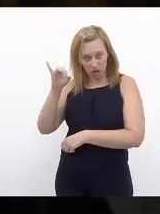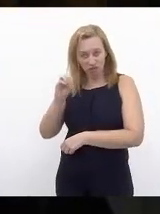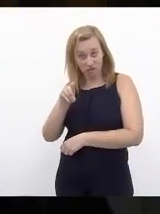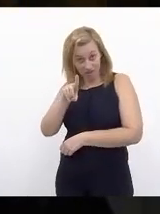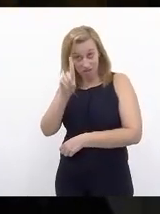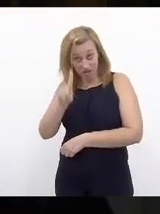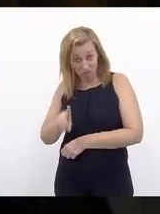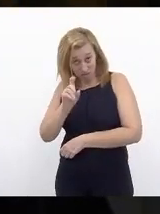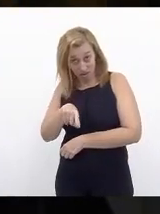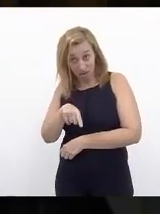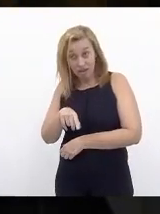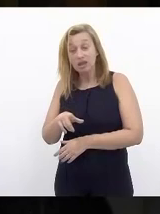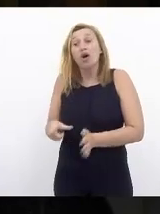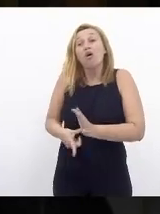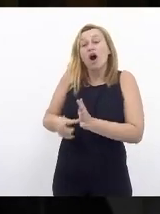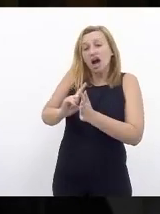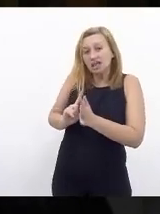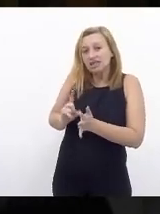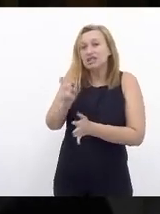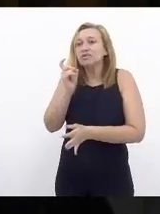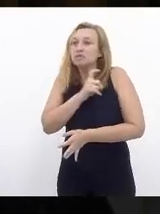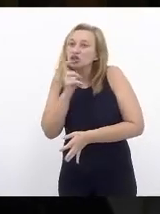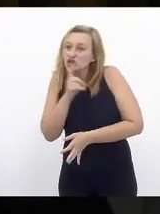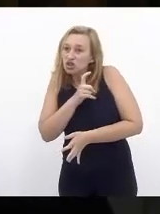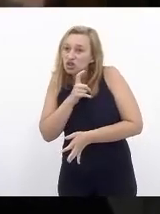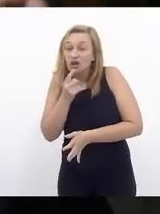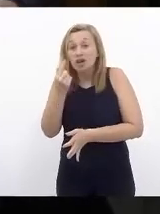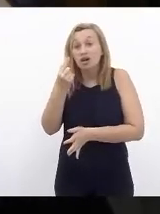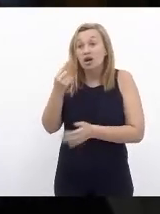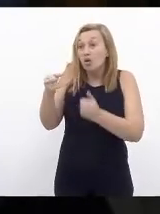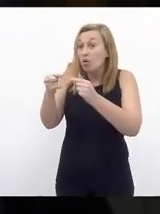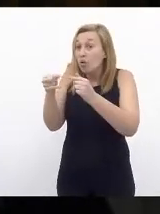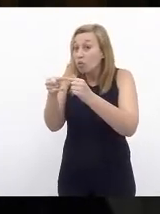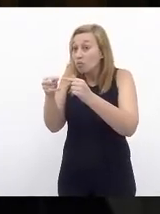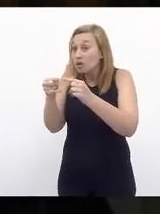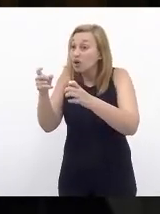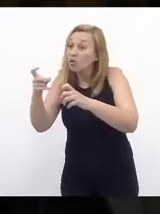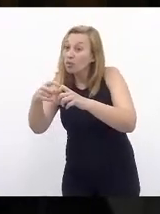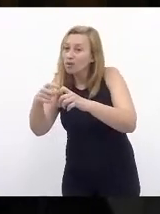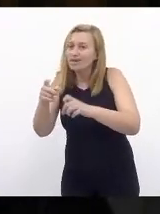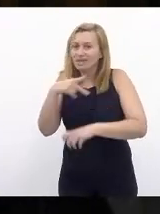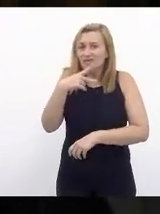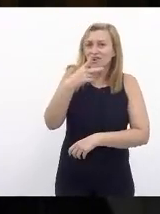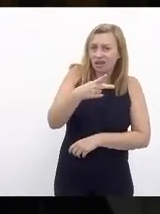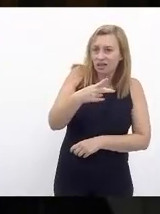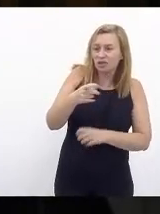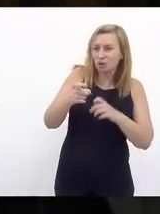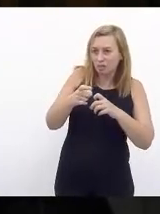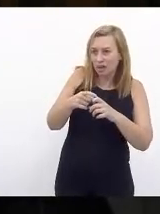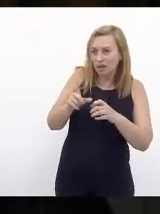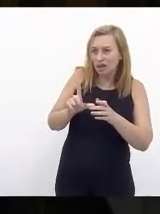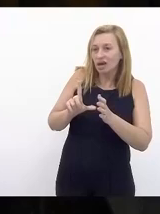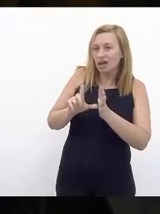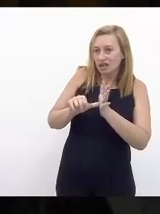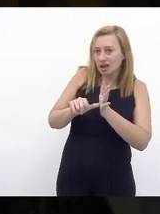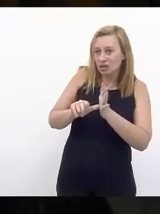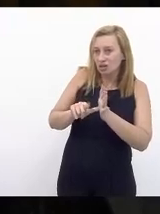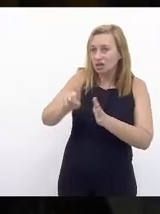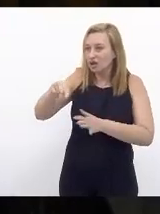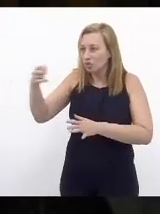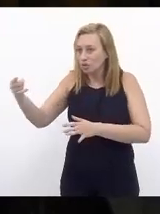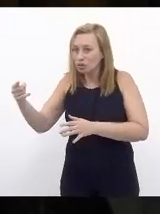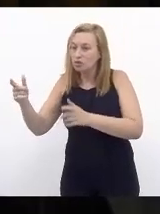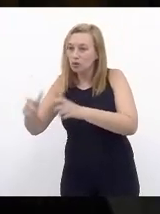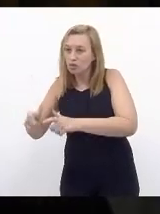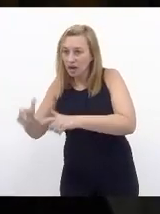não é? Então, antes de mentir, combine a mentira com o médico. Você está dizendo que o médico atrasou porque está vindo de outro plantão. Já é